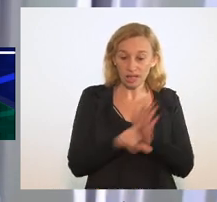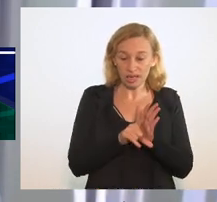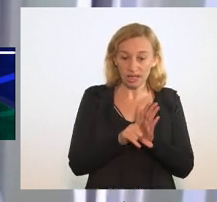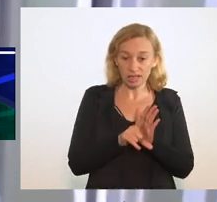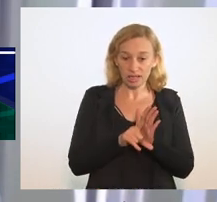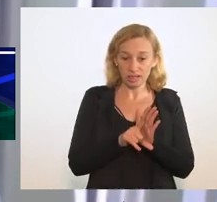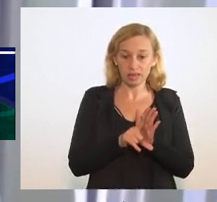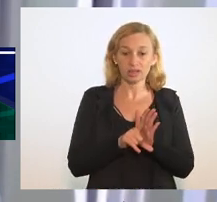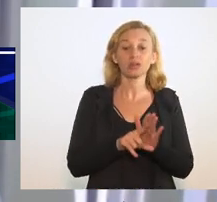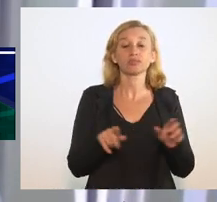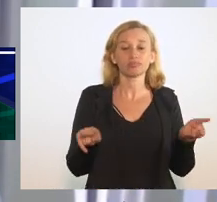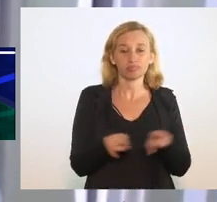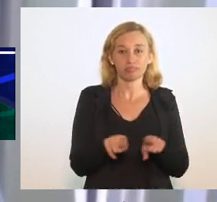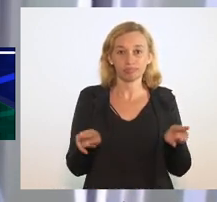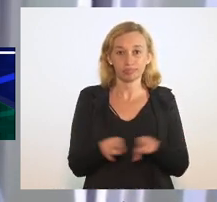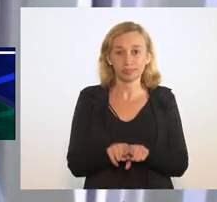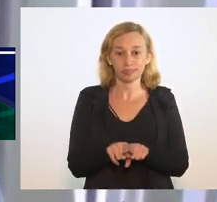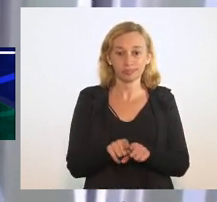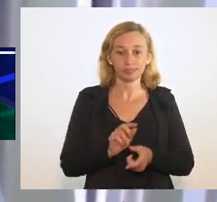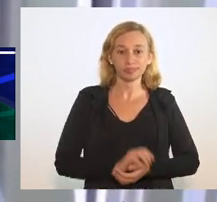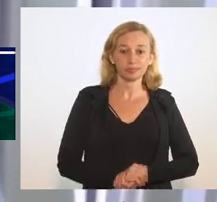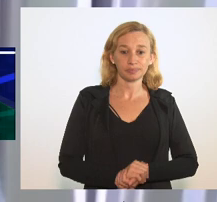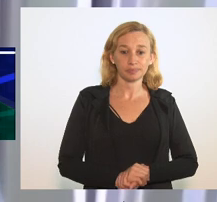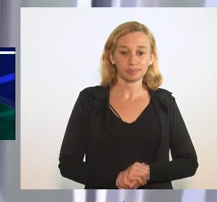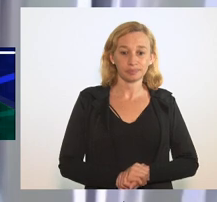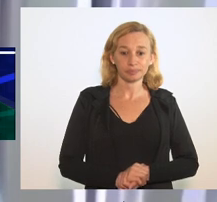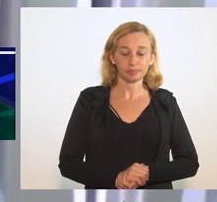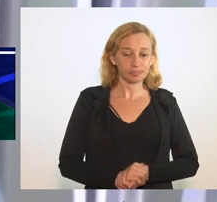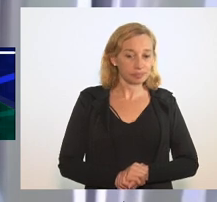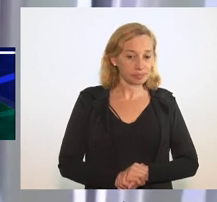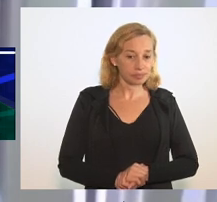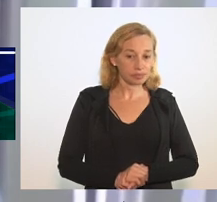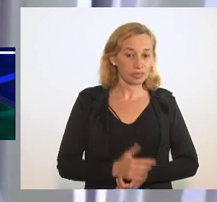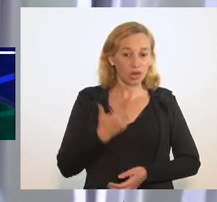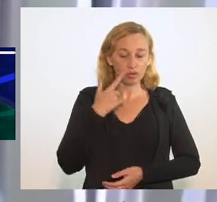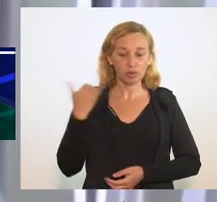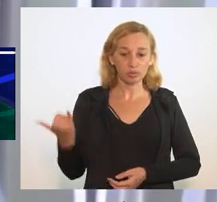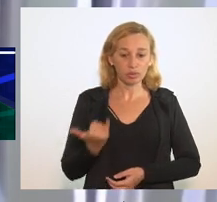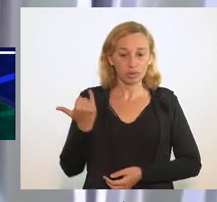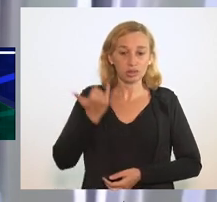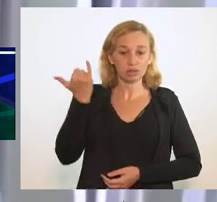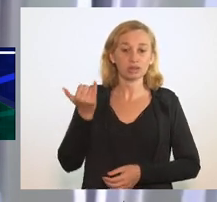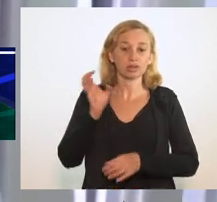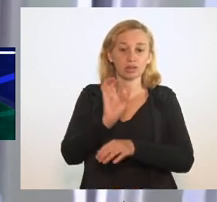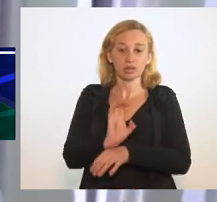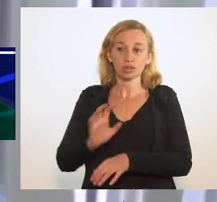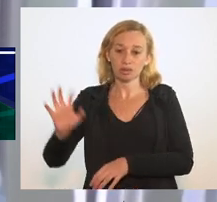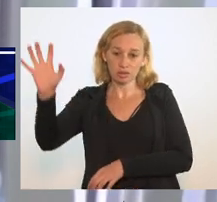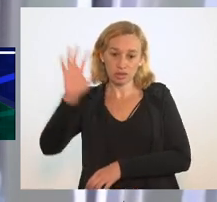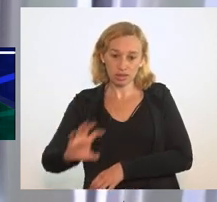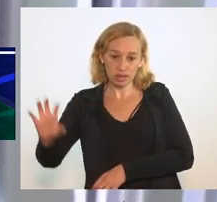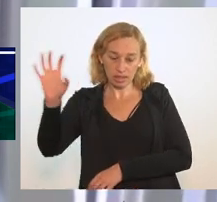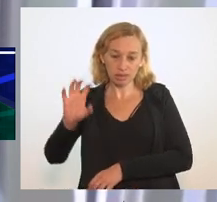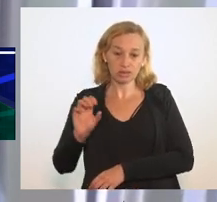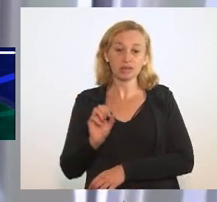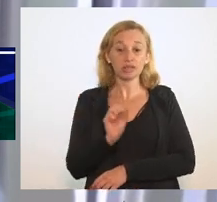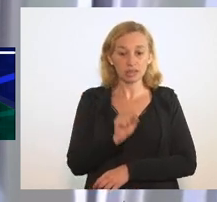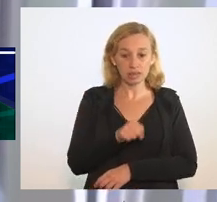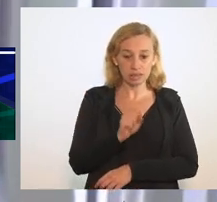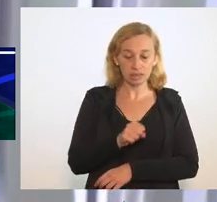lei, como também enfatizou a importância de que os Estados exerçam,